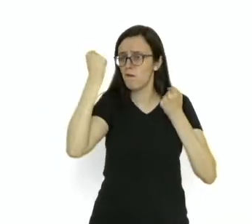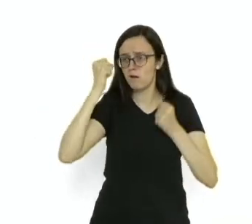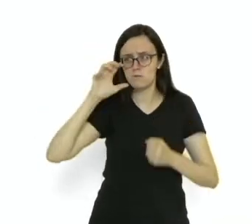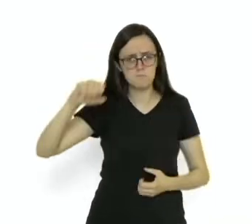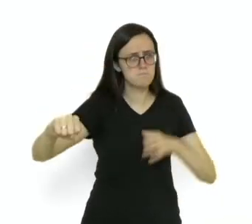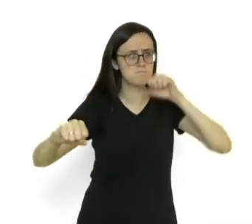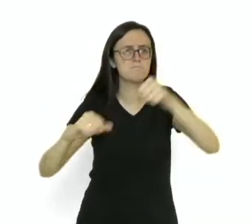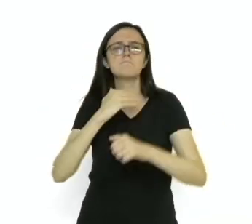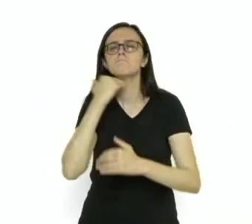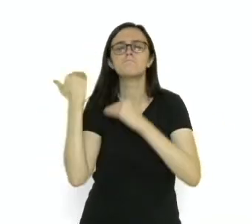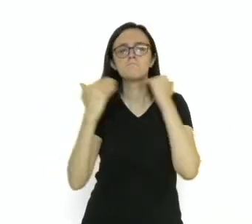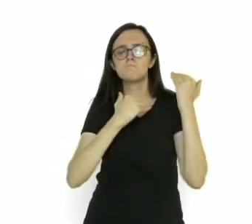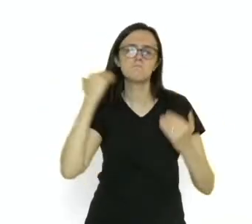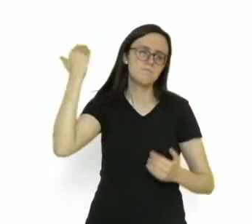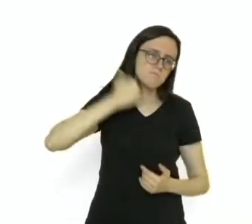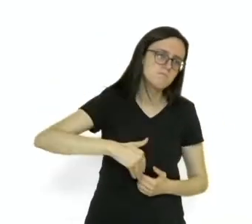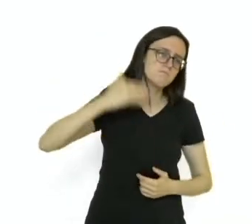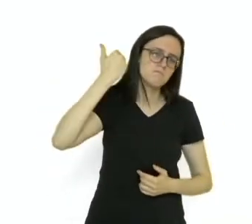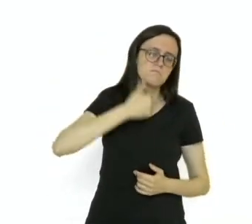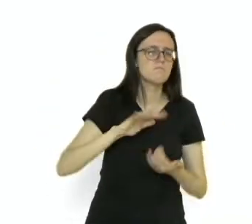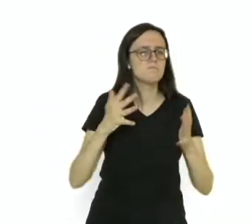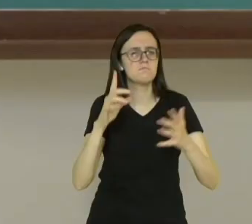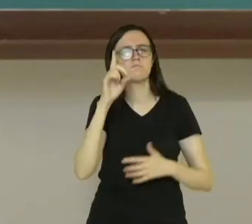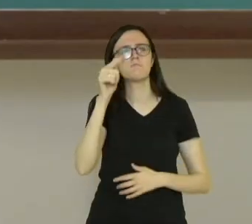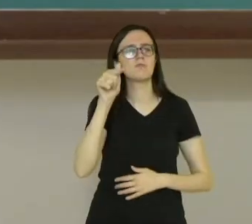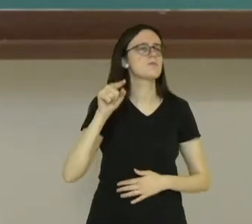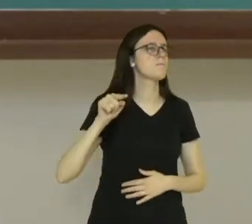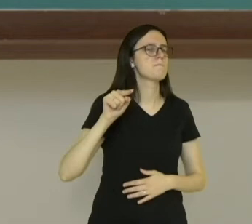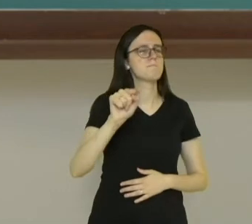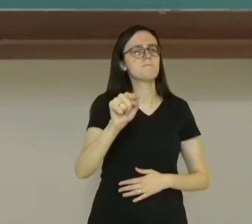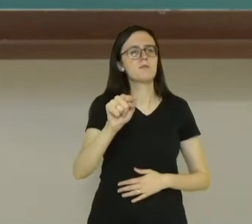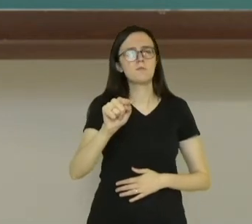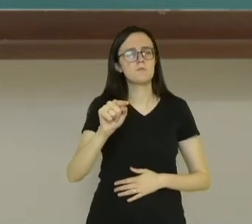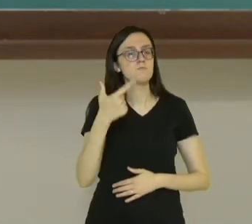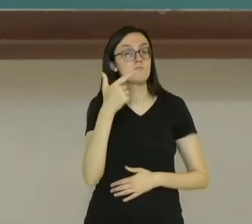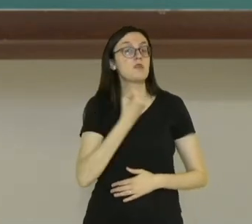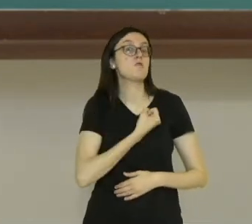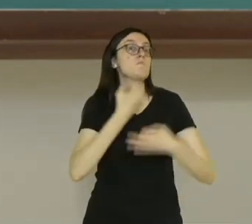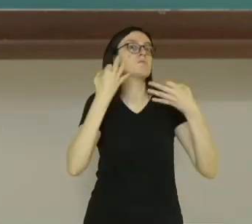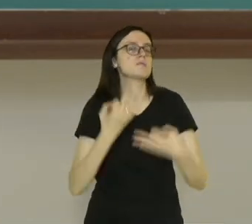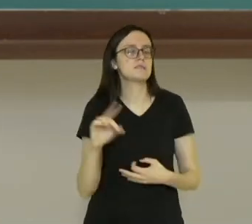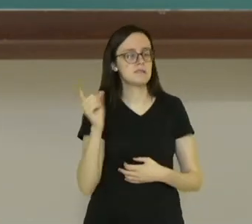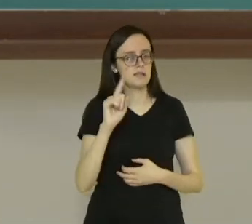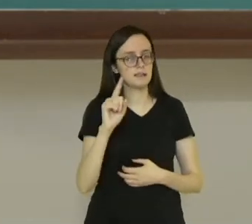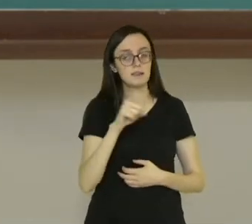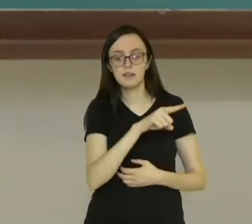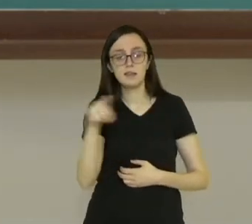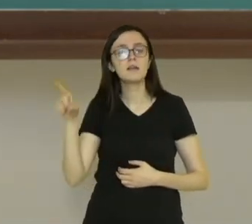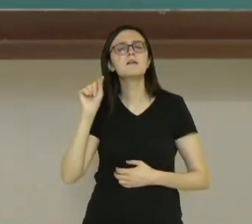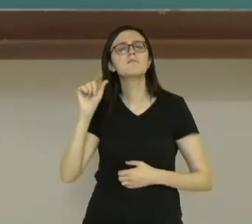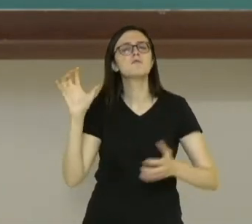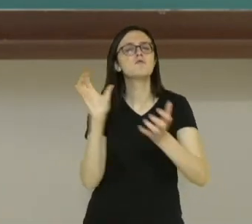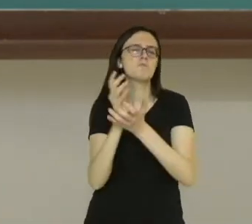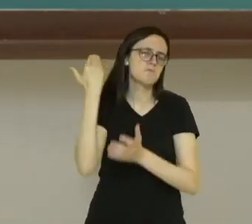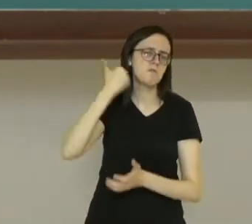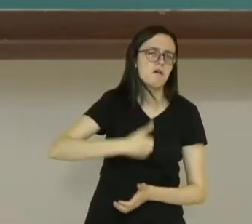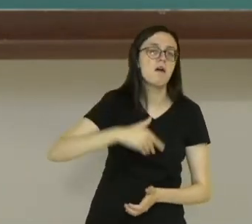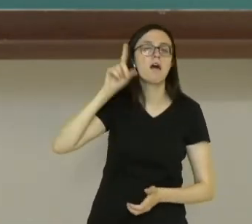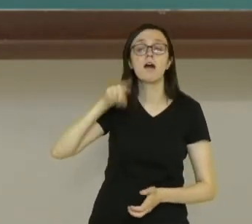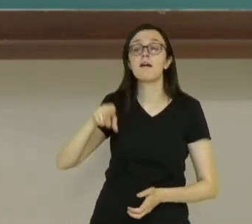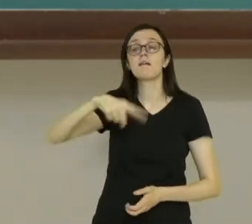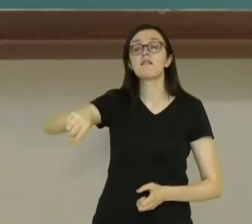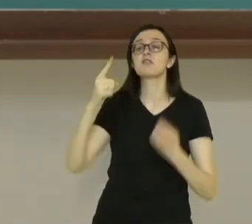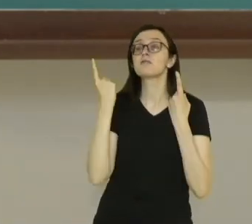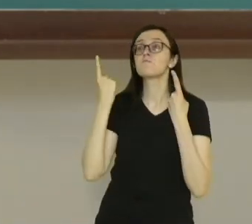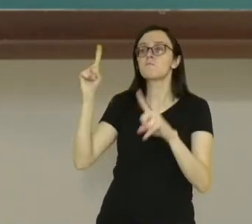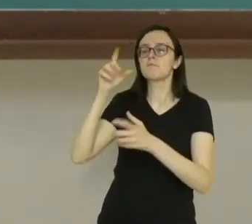perseguições e mortes na guilhotina, cerca de 17 mil, não tem um número preciso, aos considerados inimigos